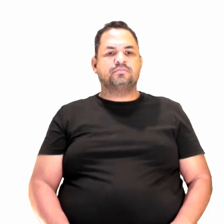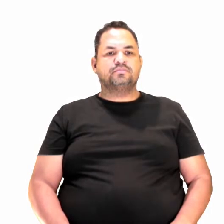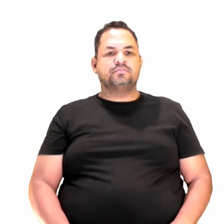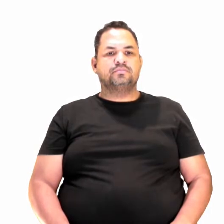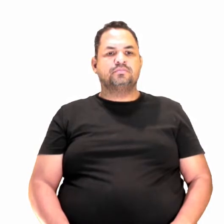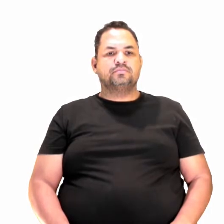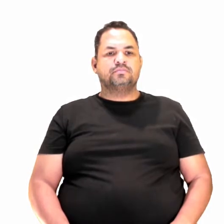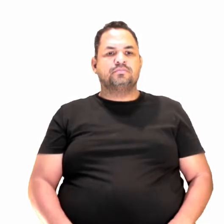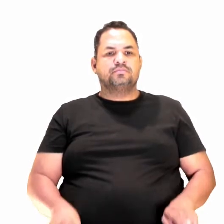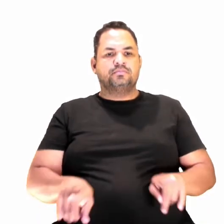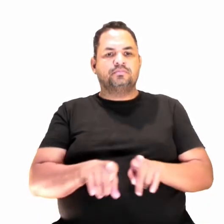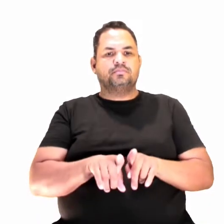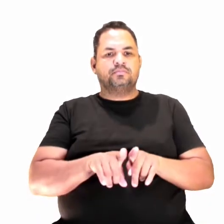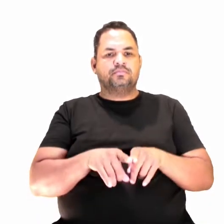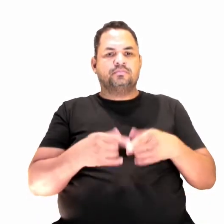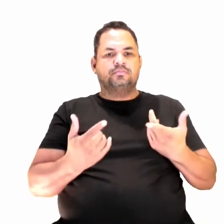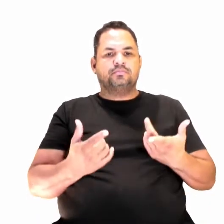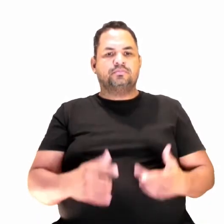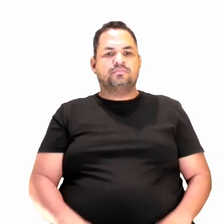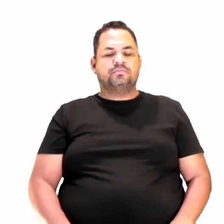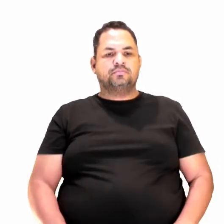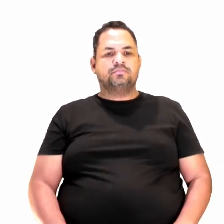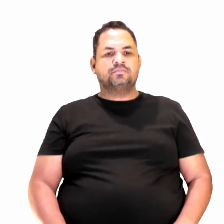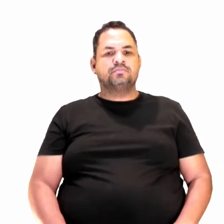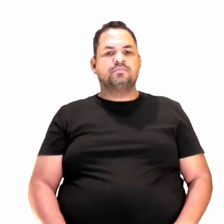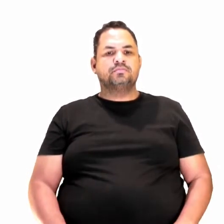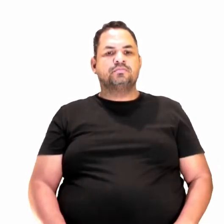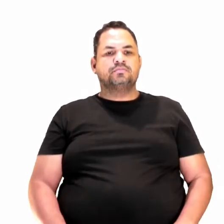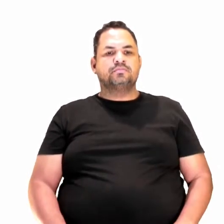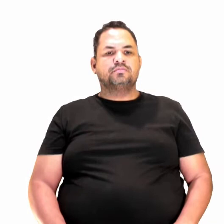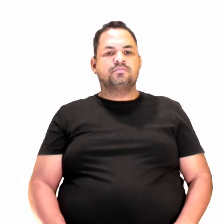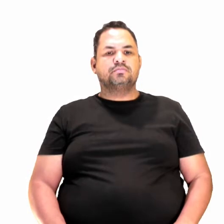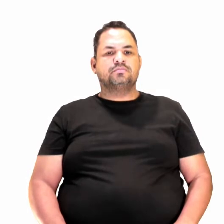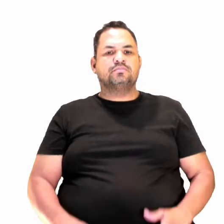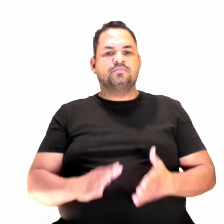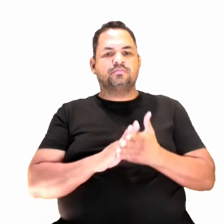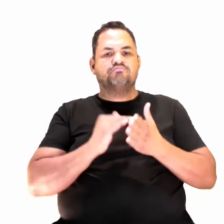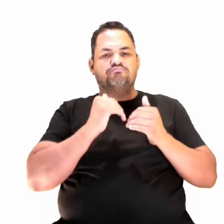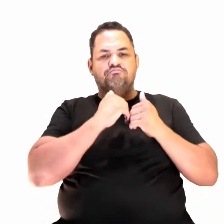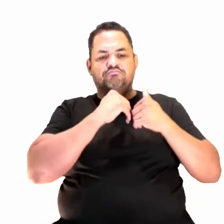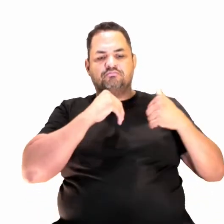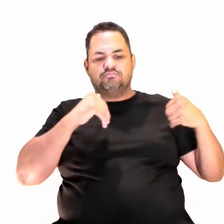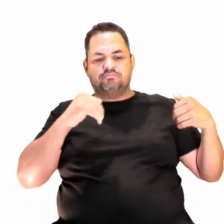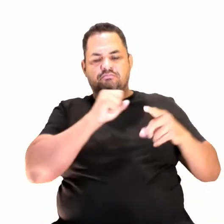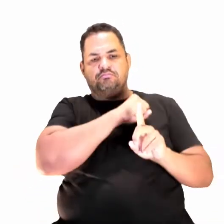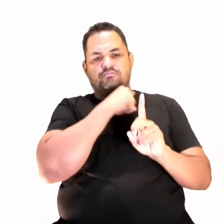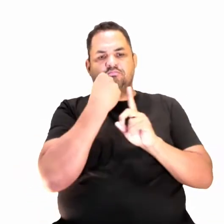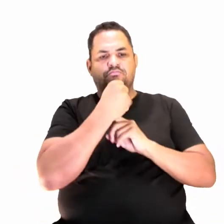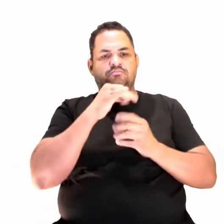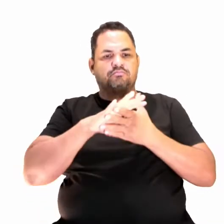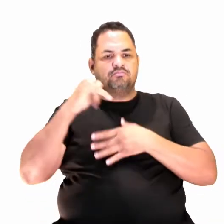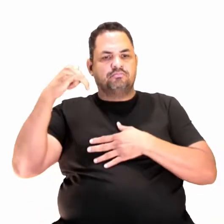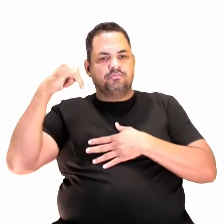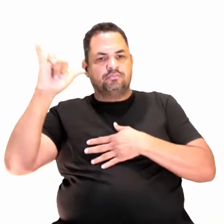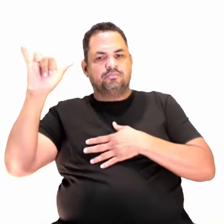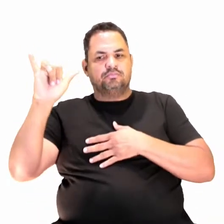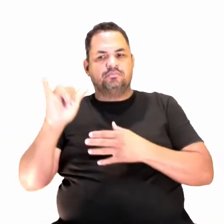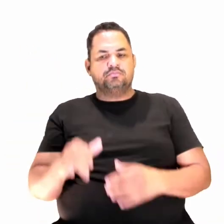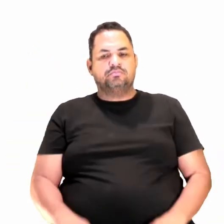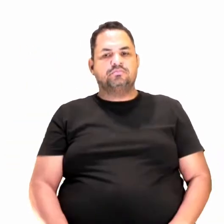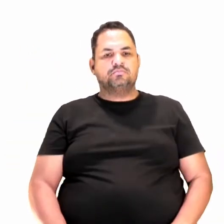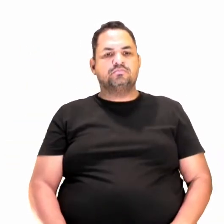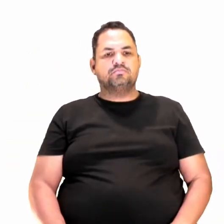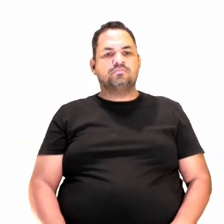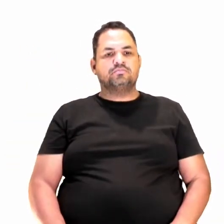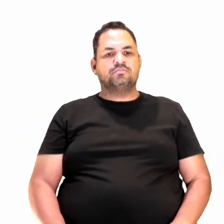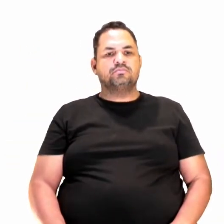food. Também tem essa aqui, que é a questão de quê? De isolamento social, incluindo evitar, avoidance,